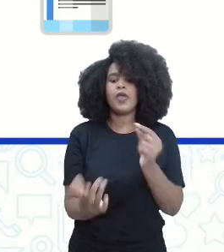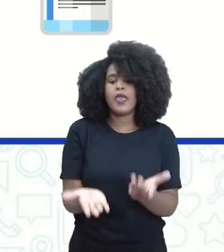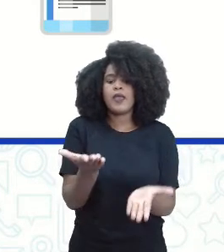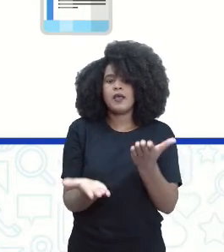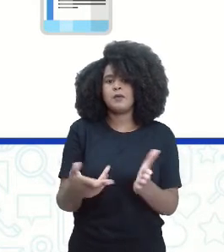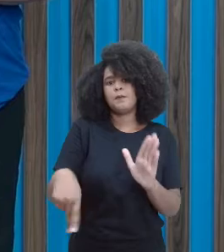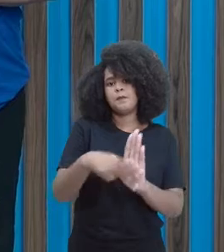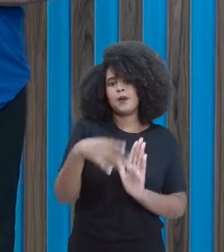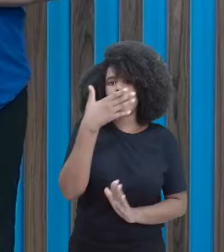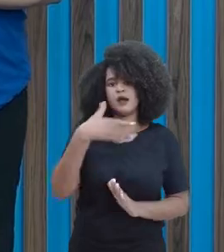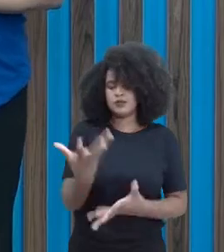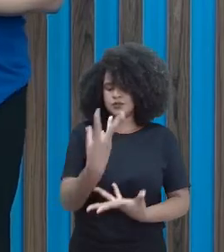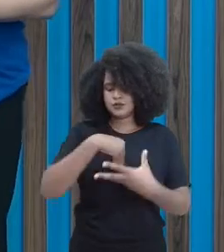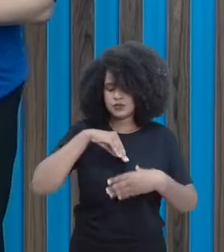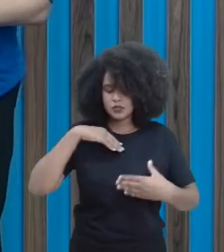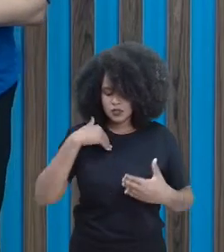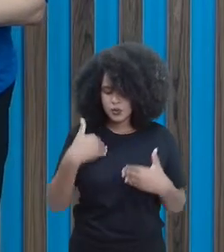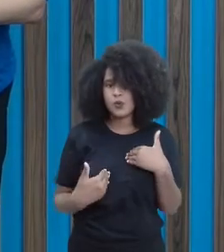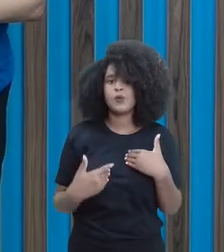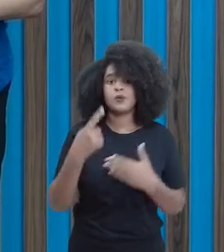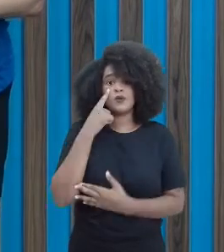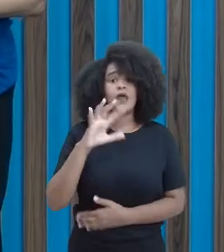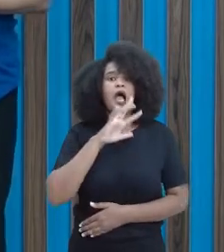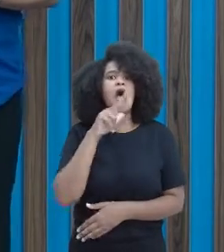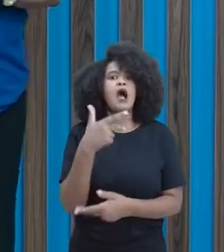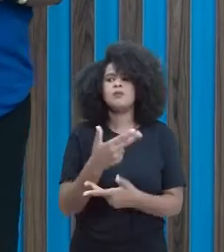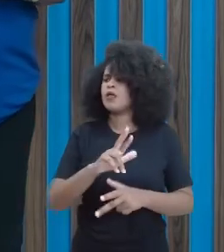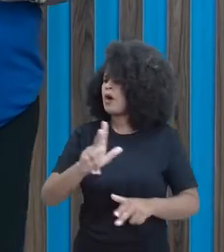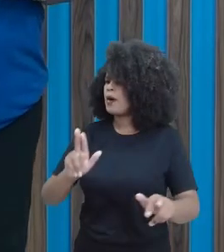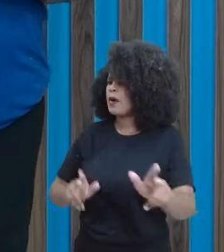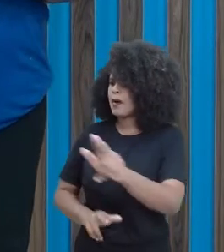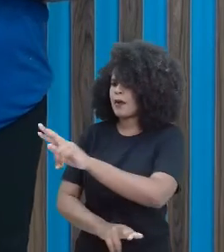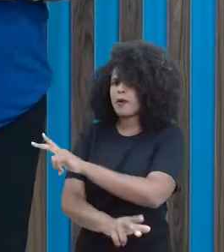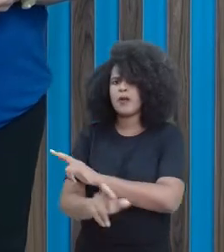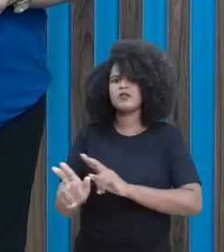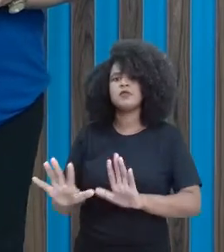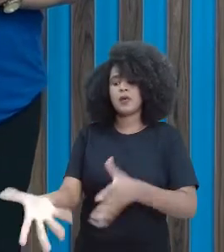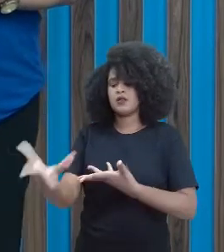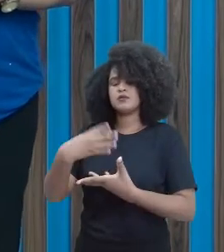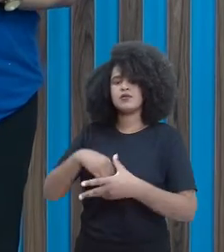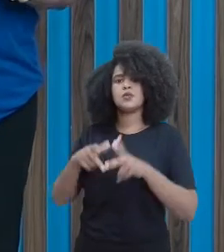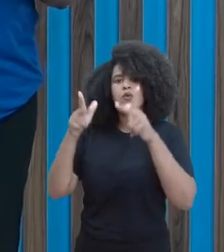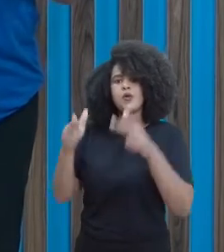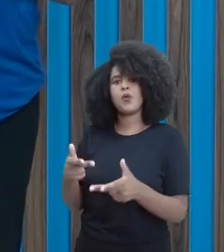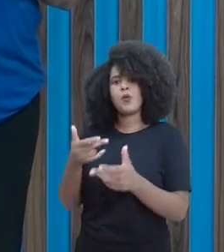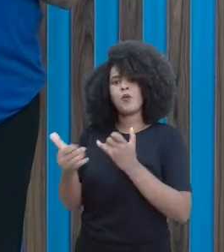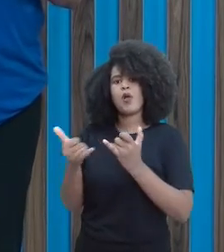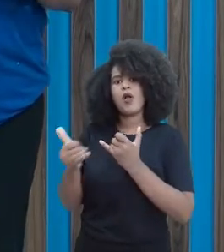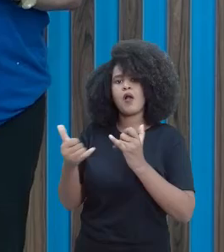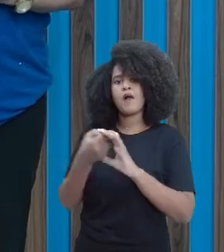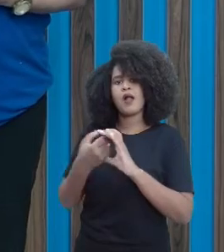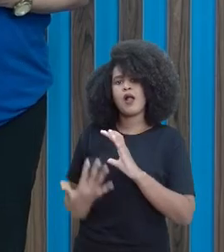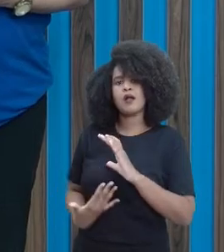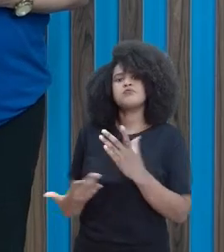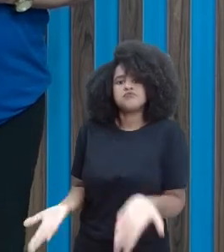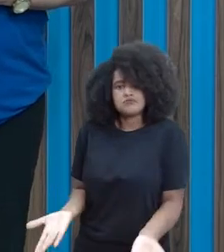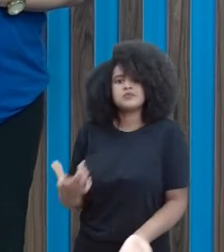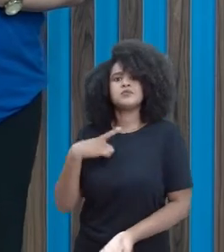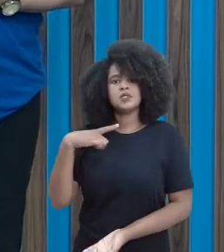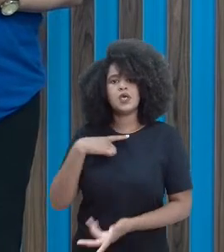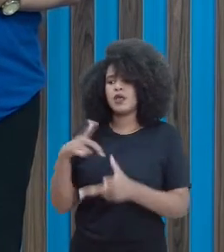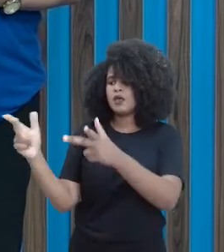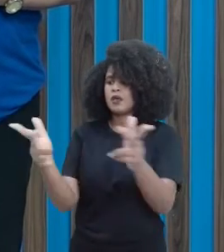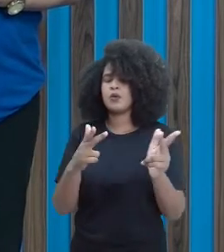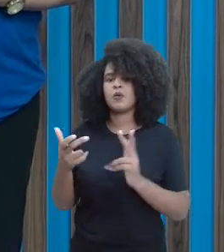gente, olha que coisa, né? Animais, né, que visualmente são tão diferentes, né? Mas a gente compartilha muitas características